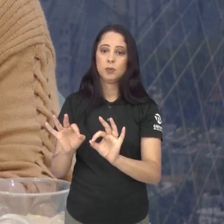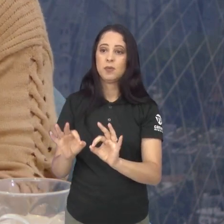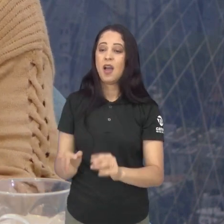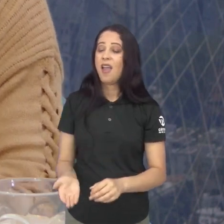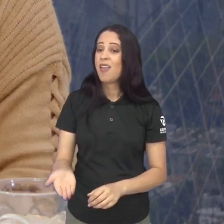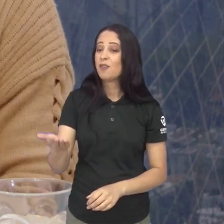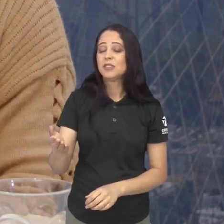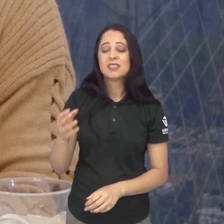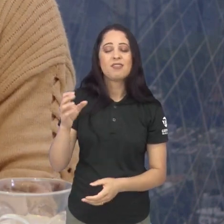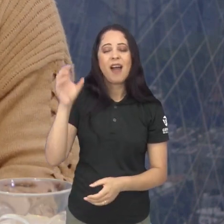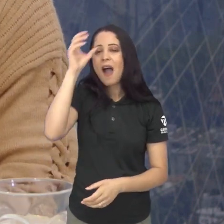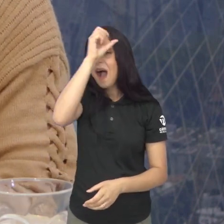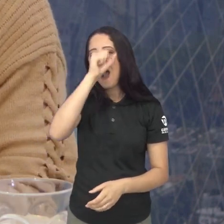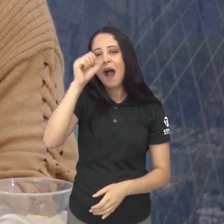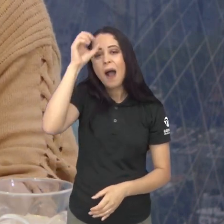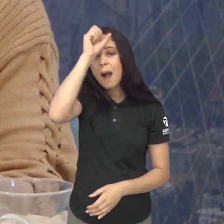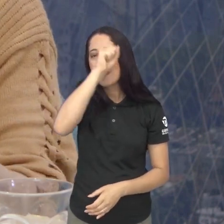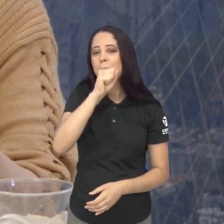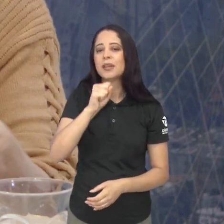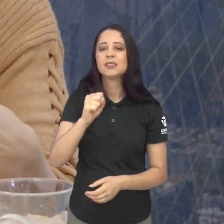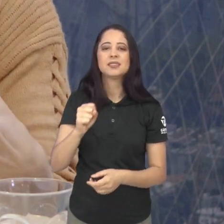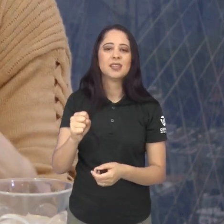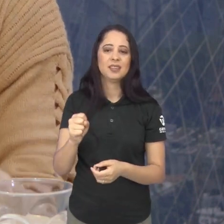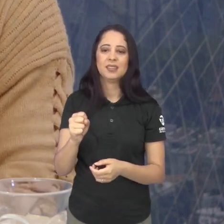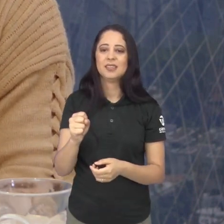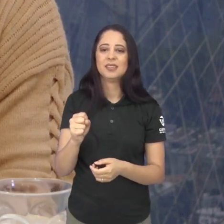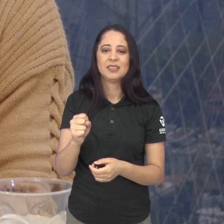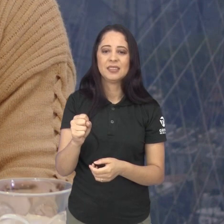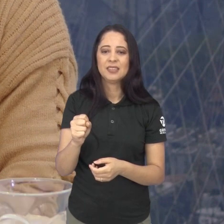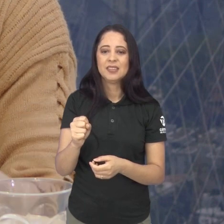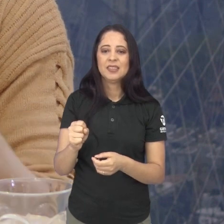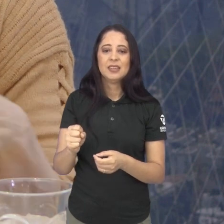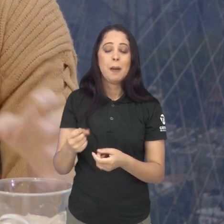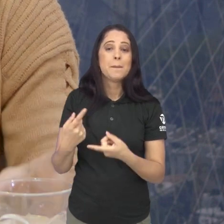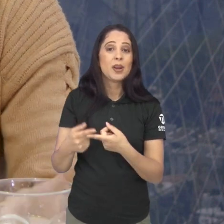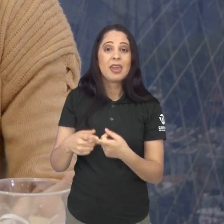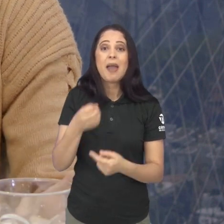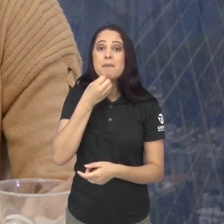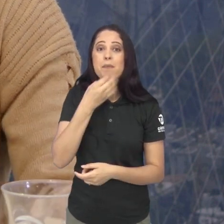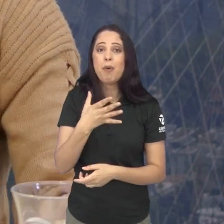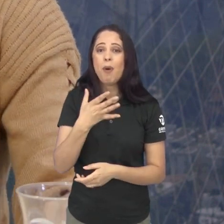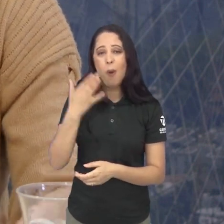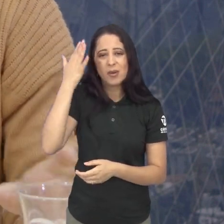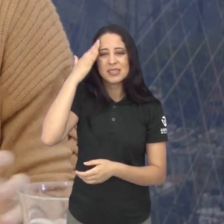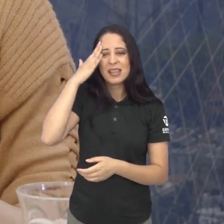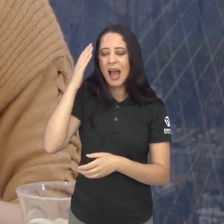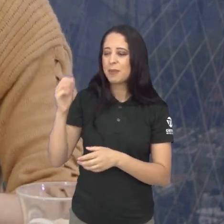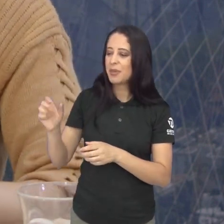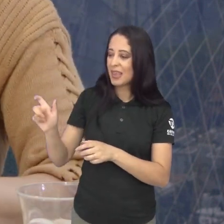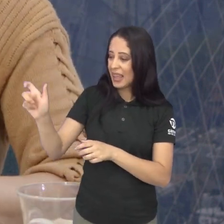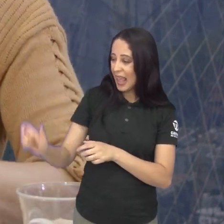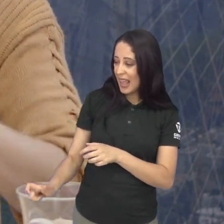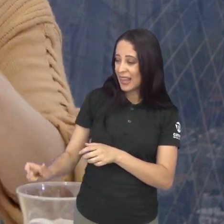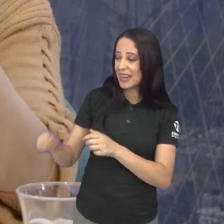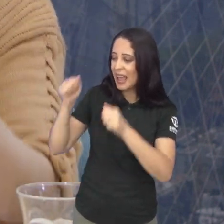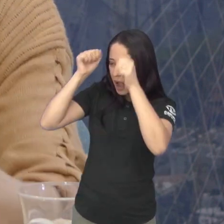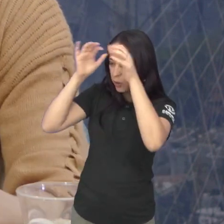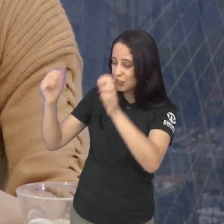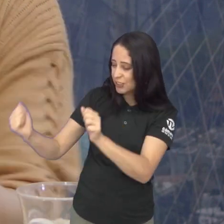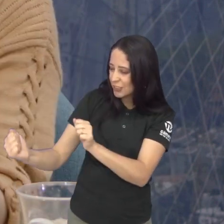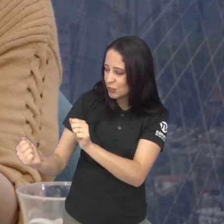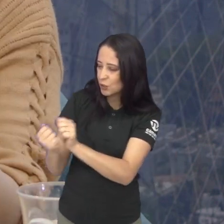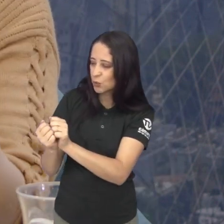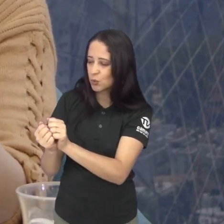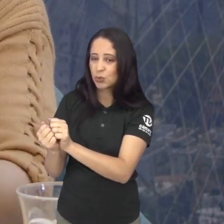se realizar com essas pequenas conquistas, que é uma delícia você estar com um autista ou com uma família e você ver aquele